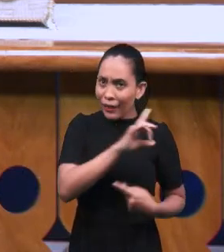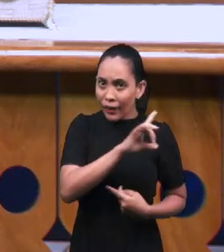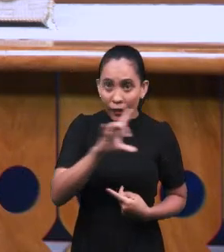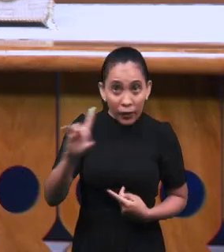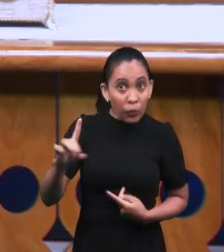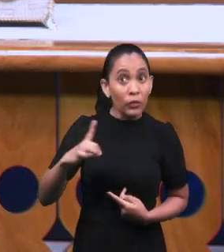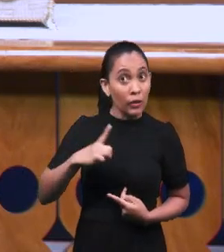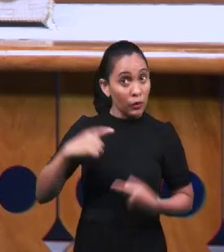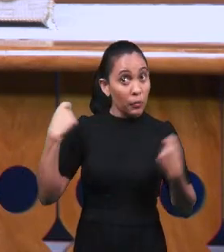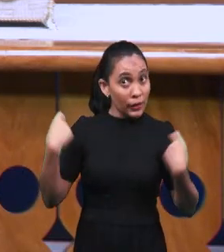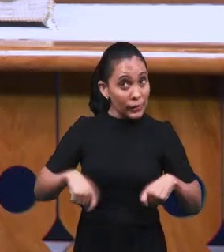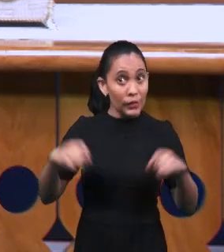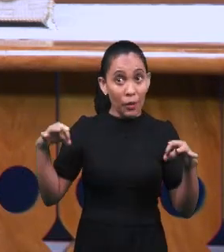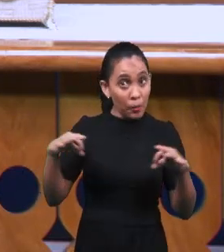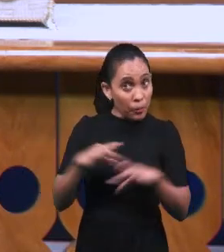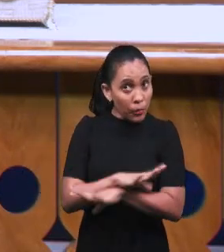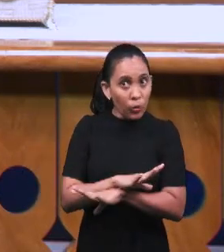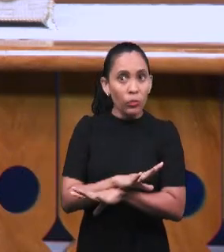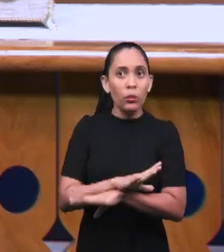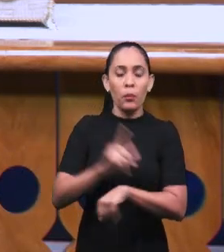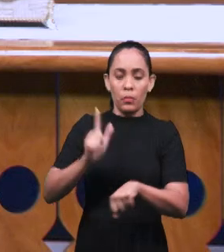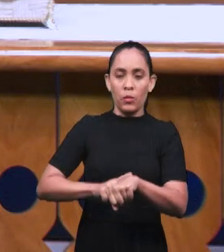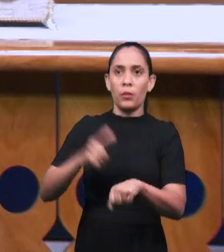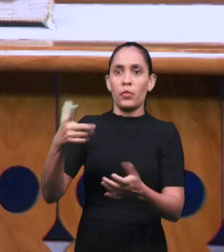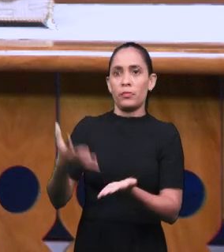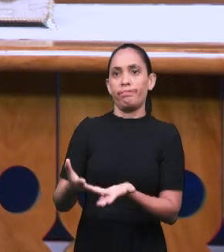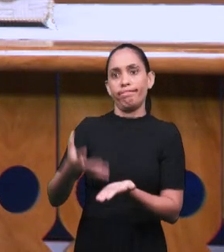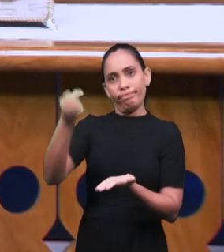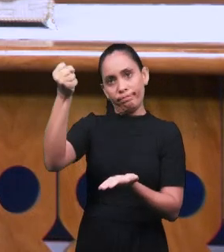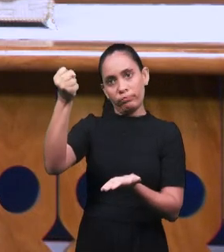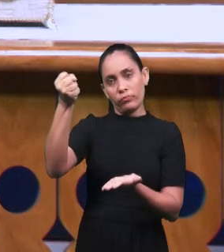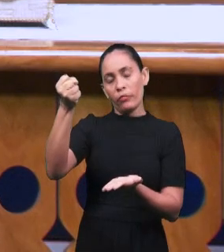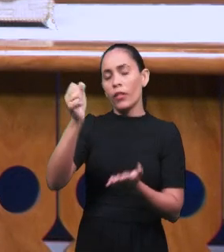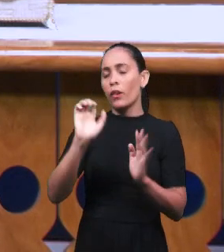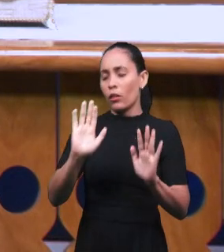estar preparado para esse acontecimento. Vejam só